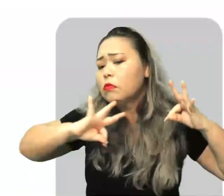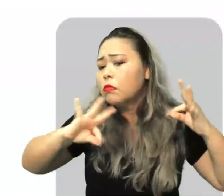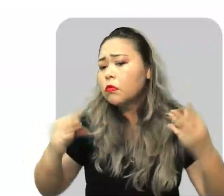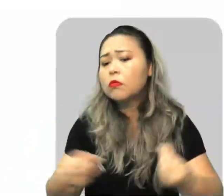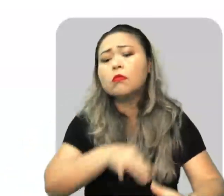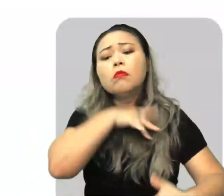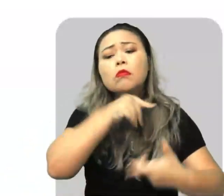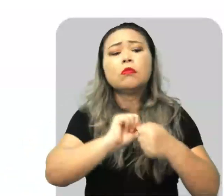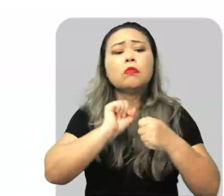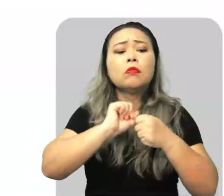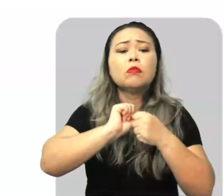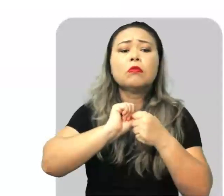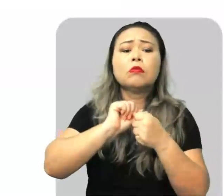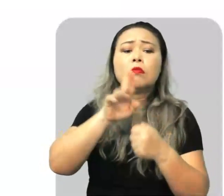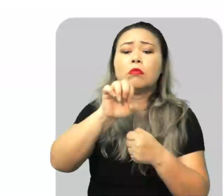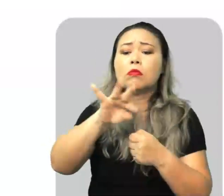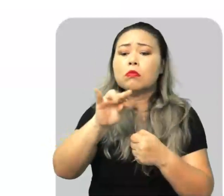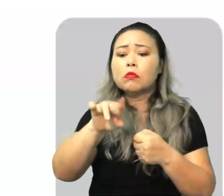eles são